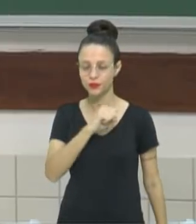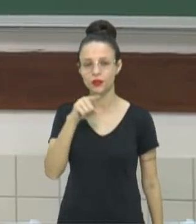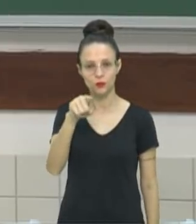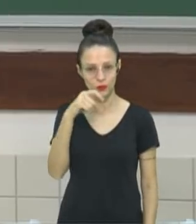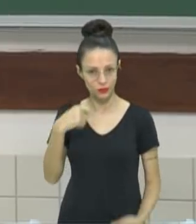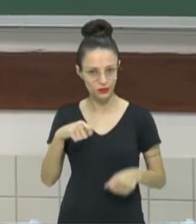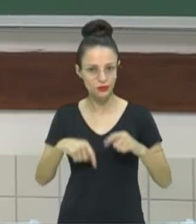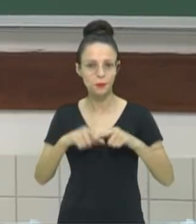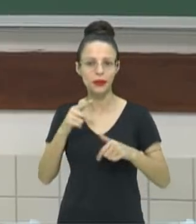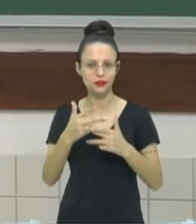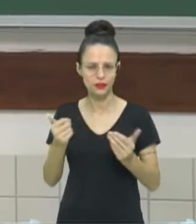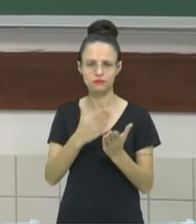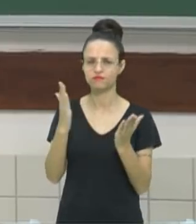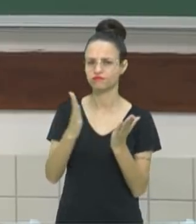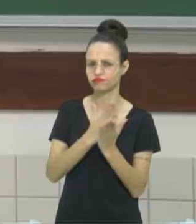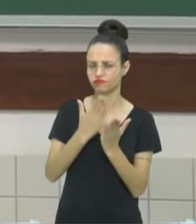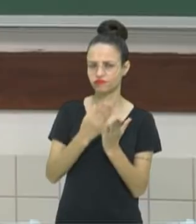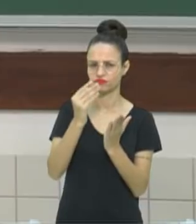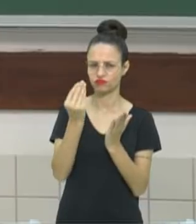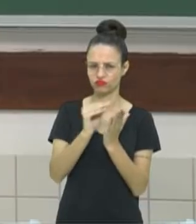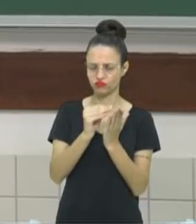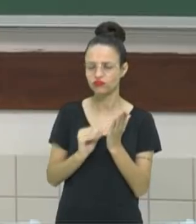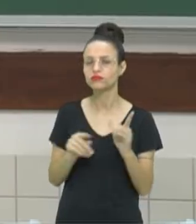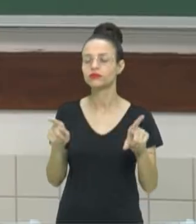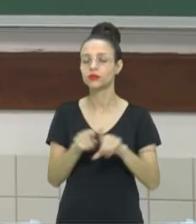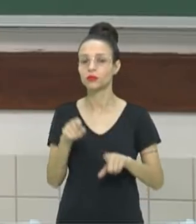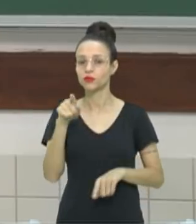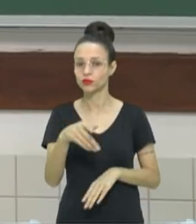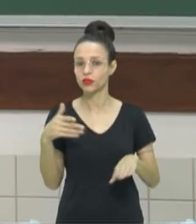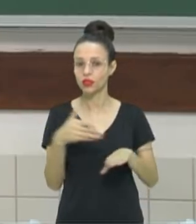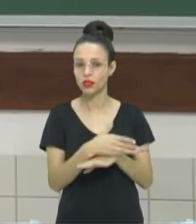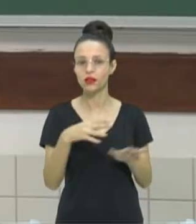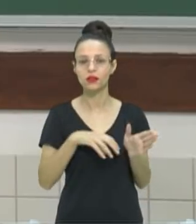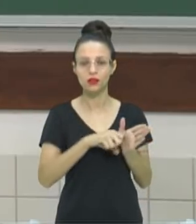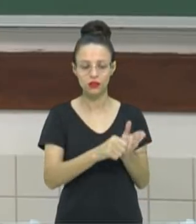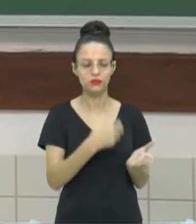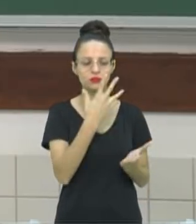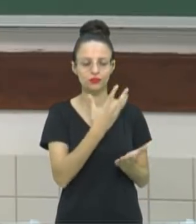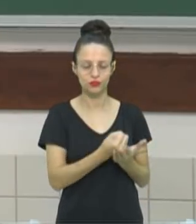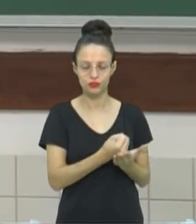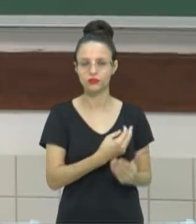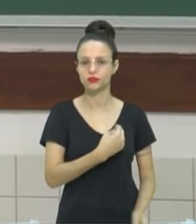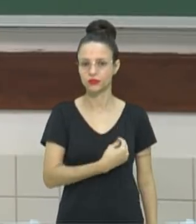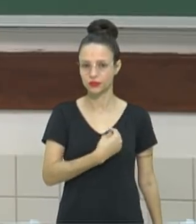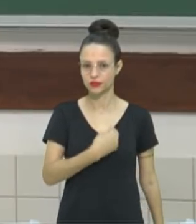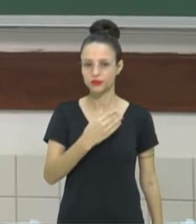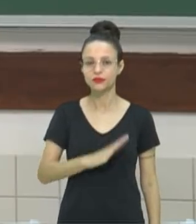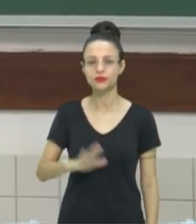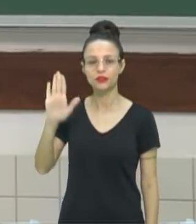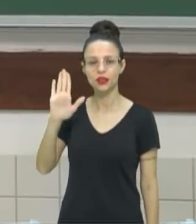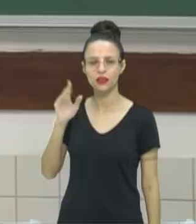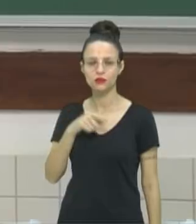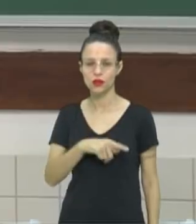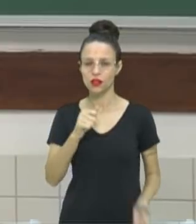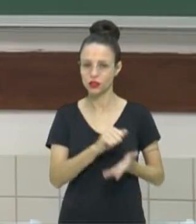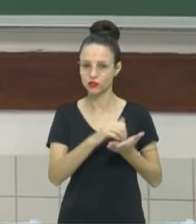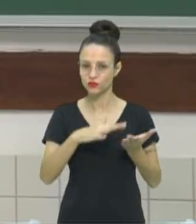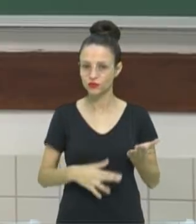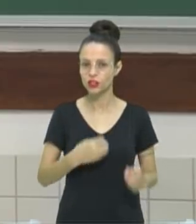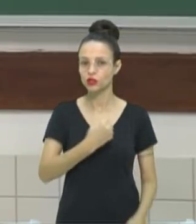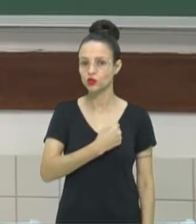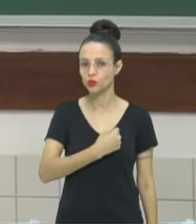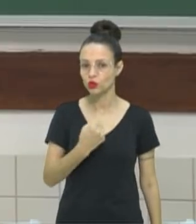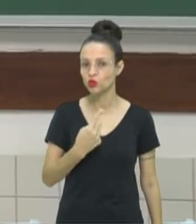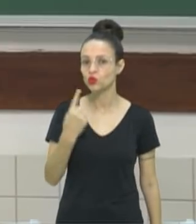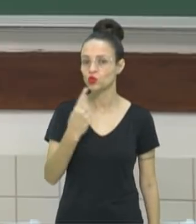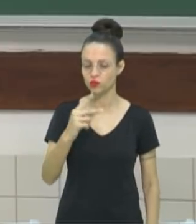para acompanhar a aula. Registrem a presença de vocês. De que maneira? Entrando lá na atividade número 1, obrigatória, no